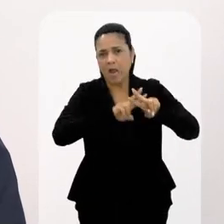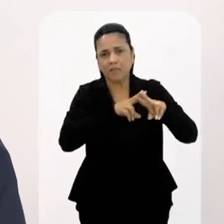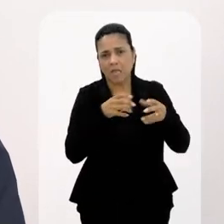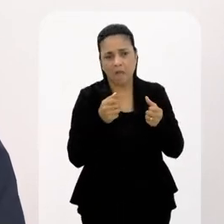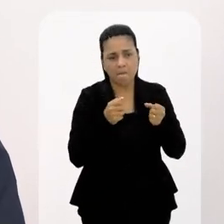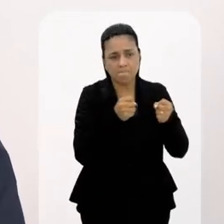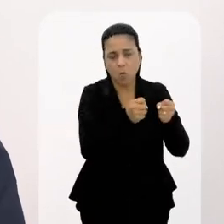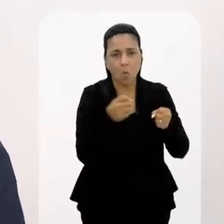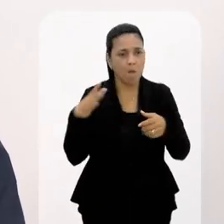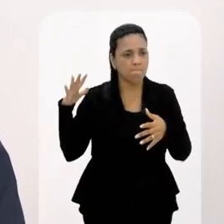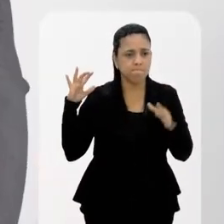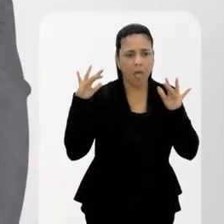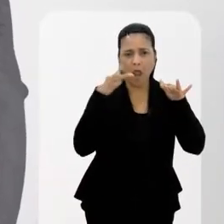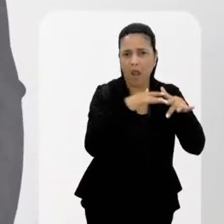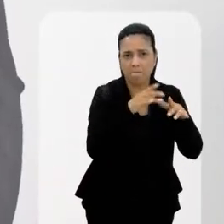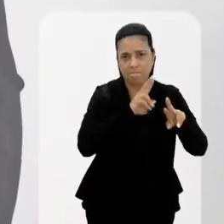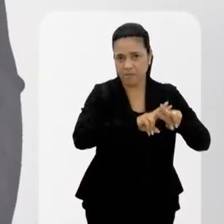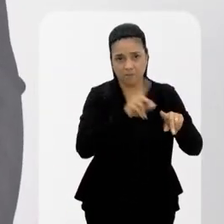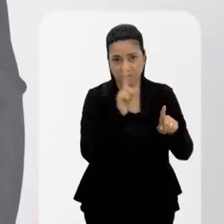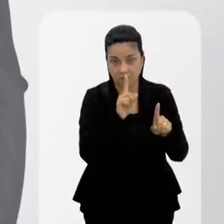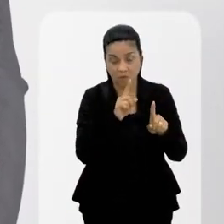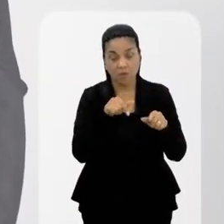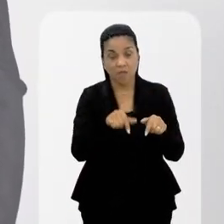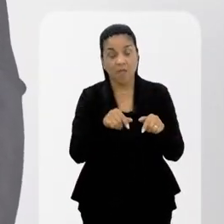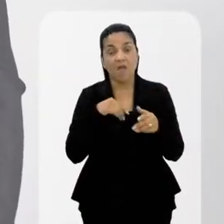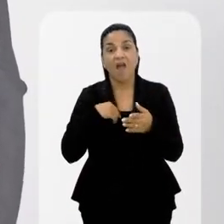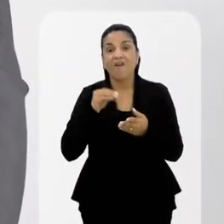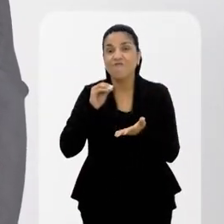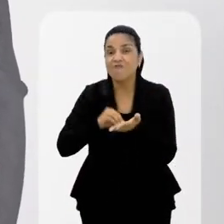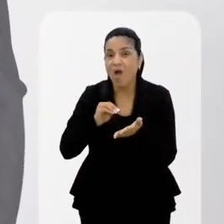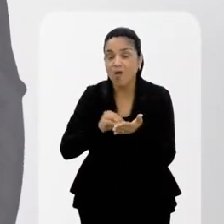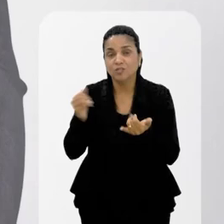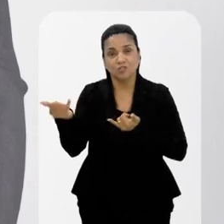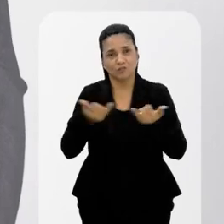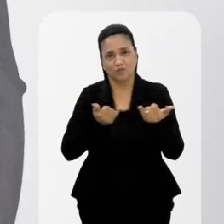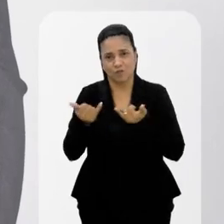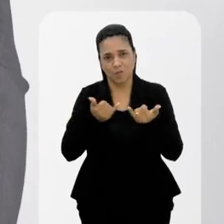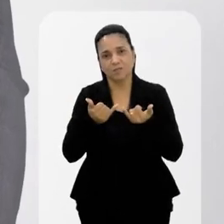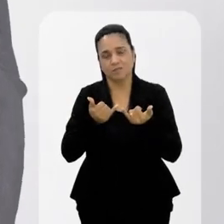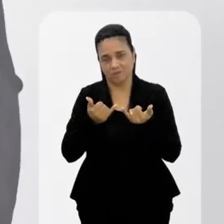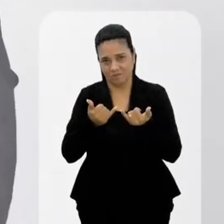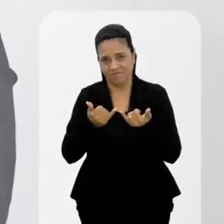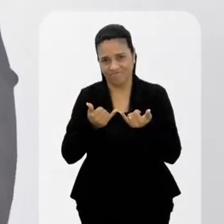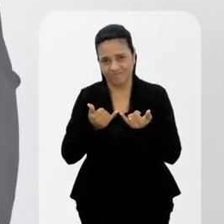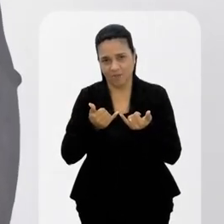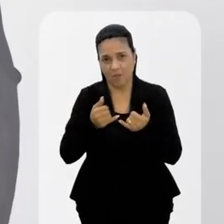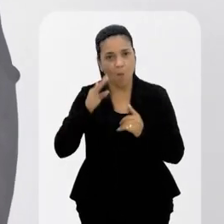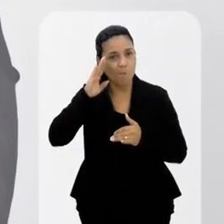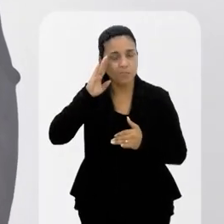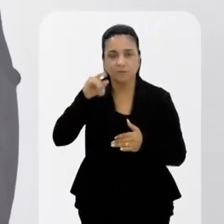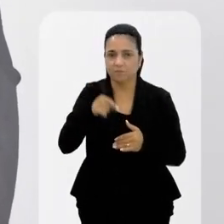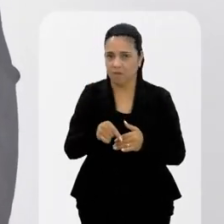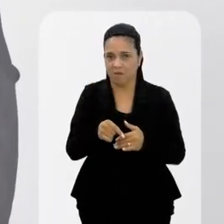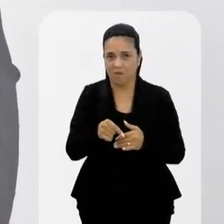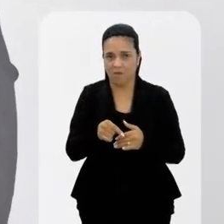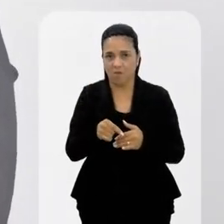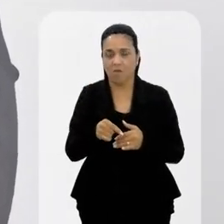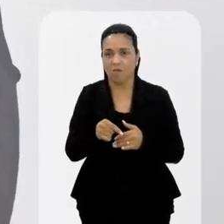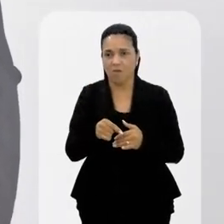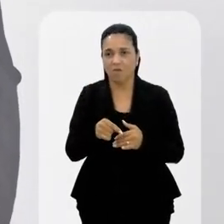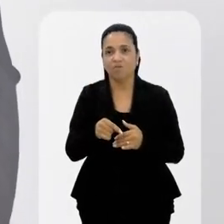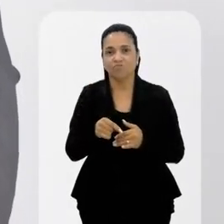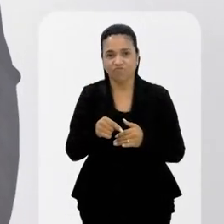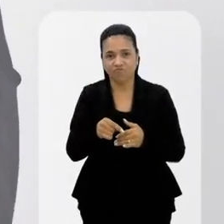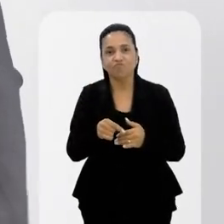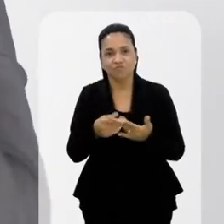sentido, é demonstrar o seguinte: se é tão relevante pela ausência de informação, que isso é um tipo penal. E é nesse